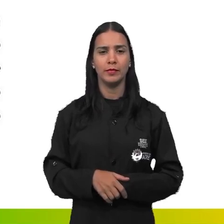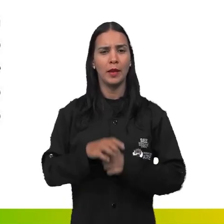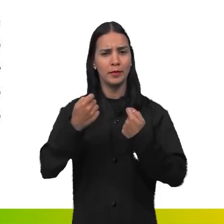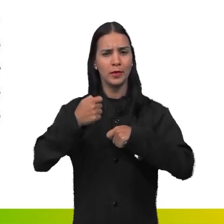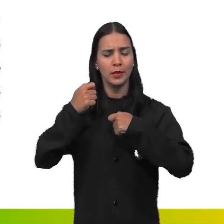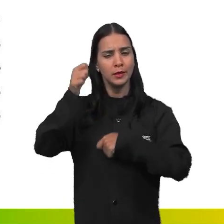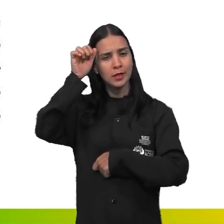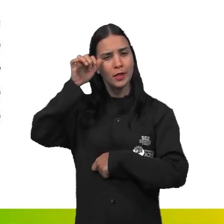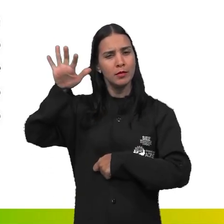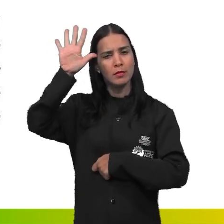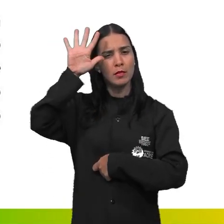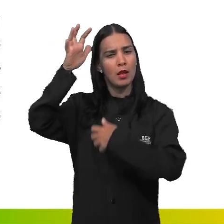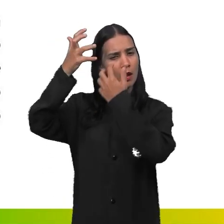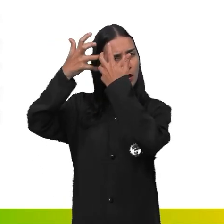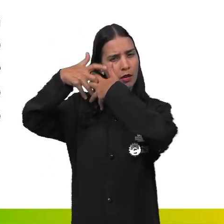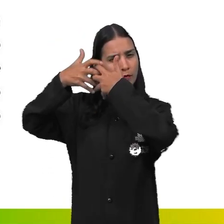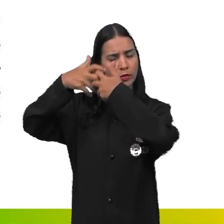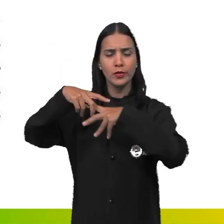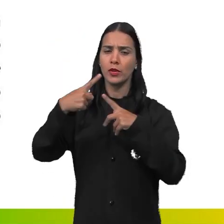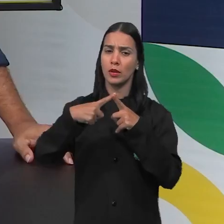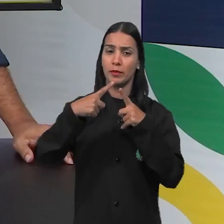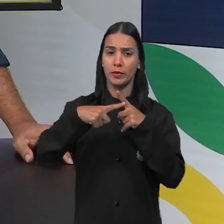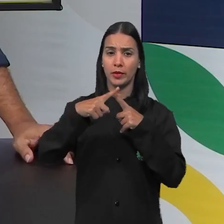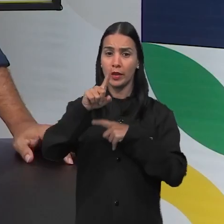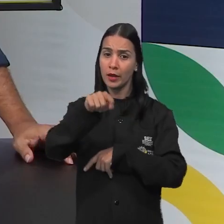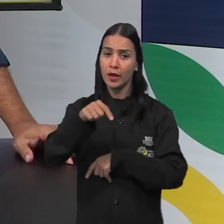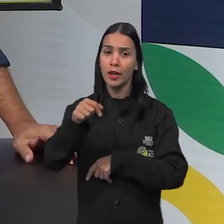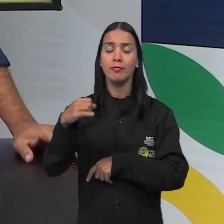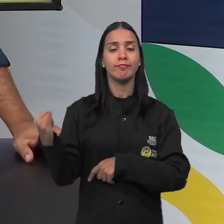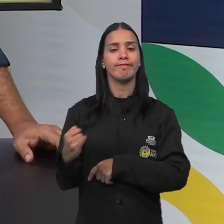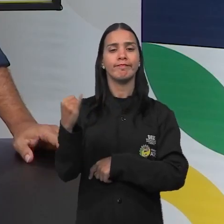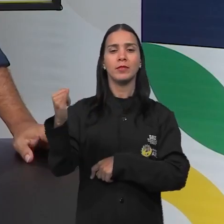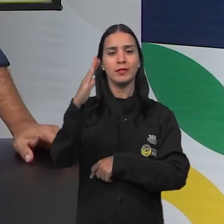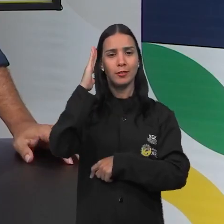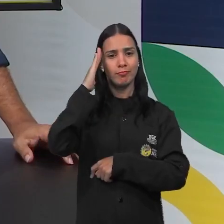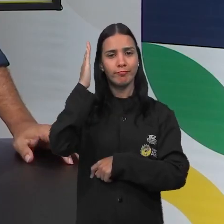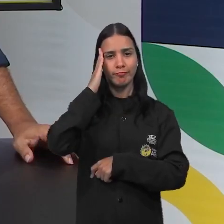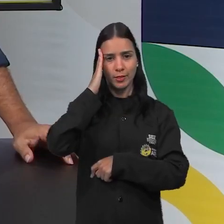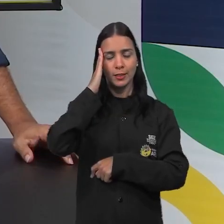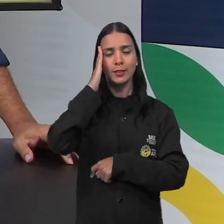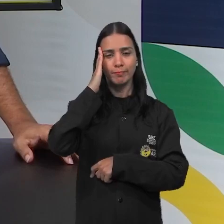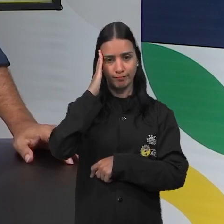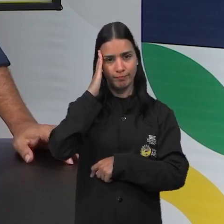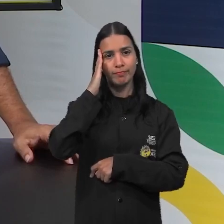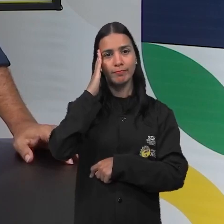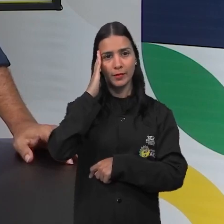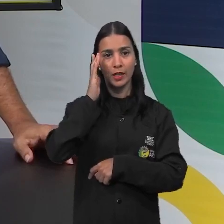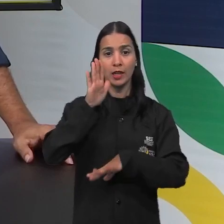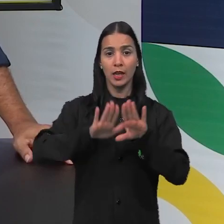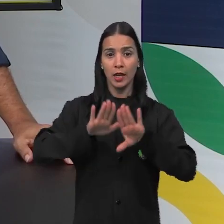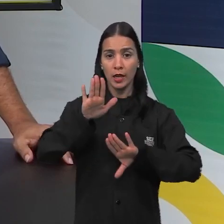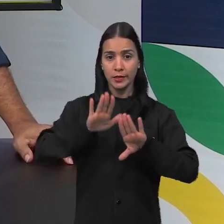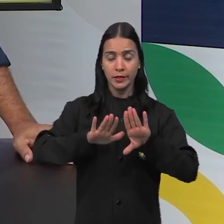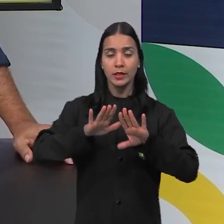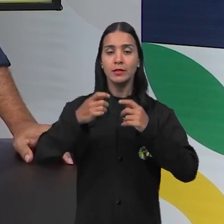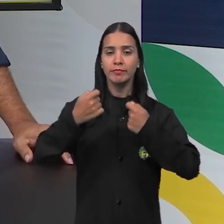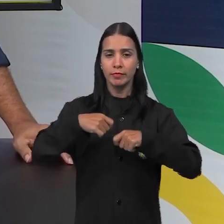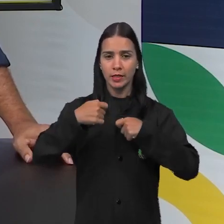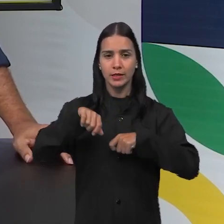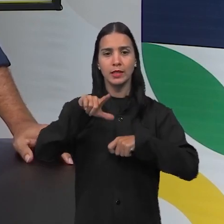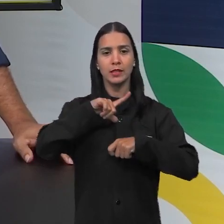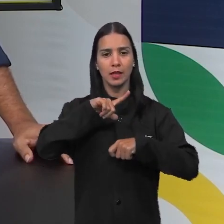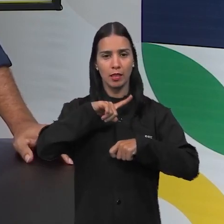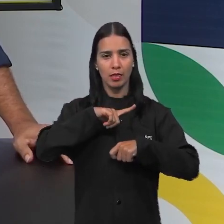Reflexão, tá bom? Porque é importante entender essa ética como um quesito de reflexão acerca das condutas e normas que